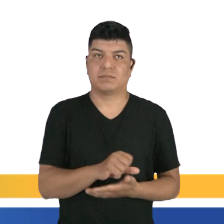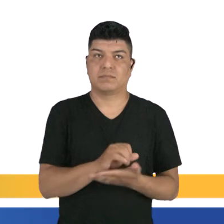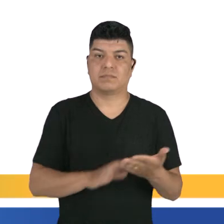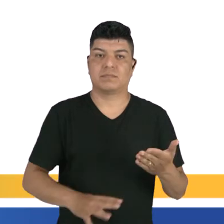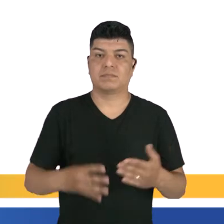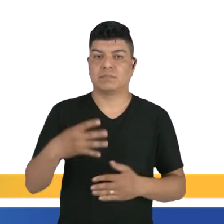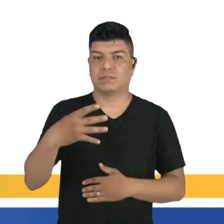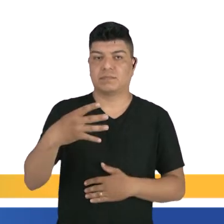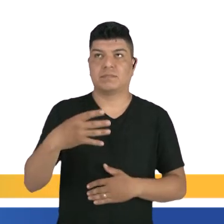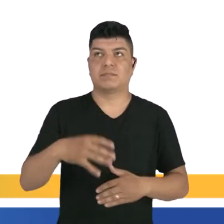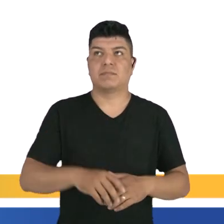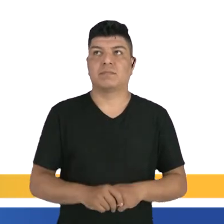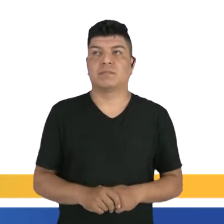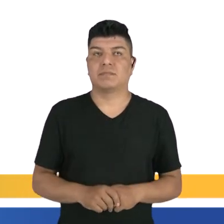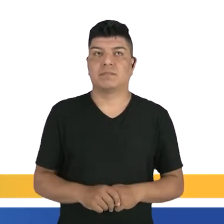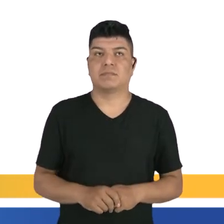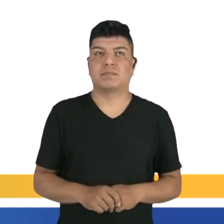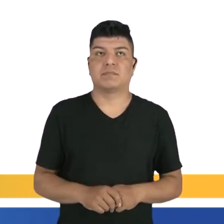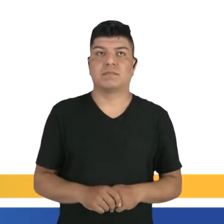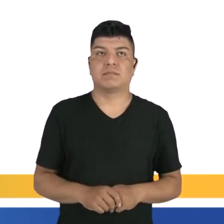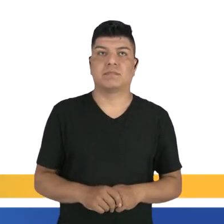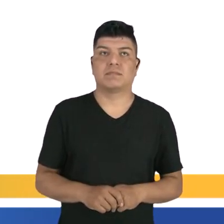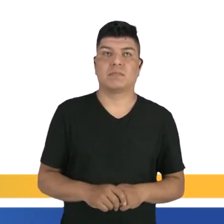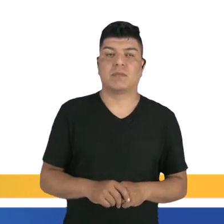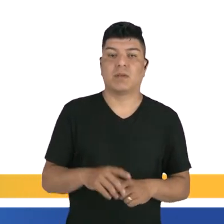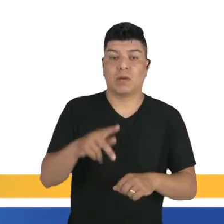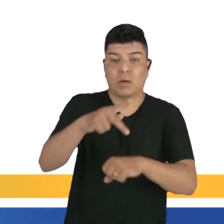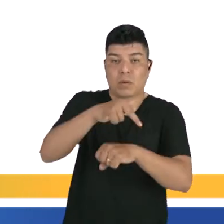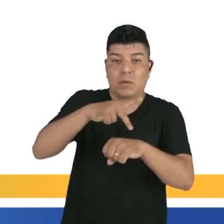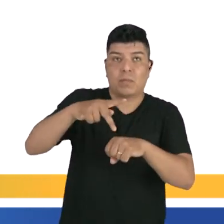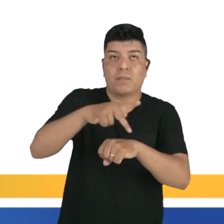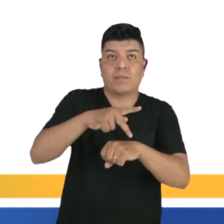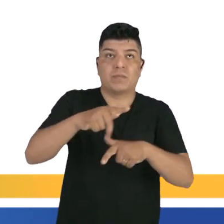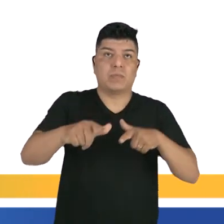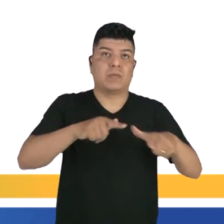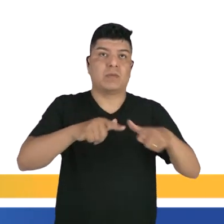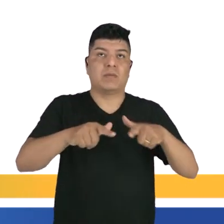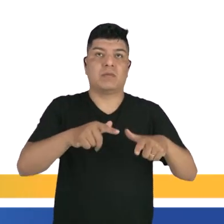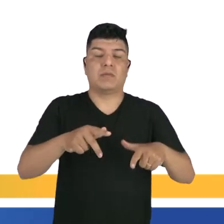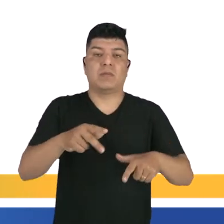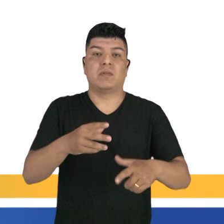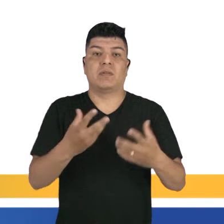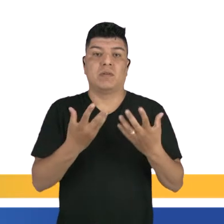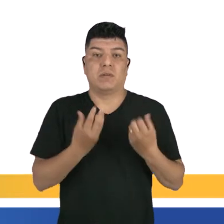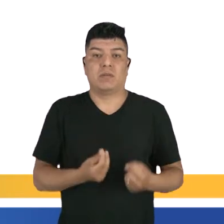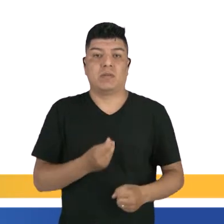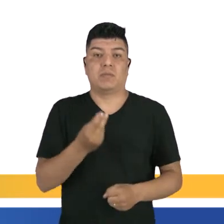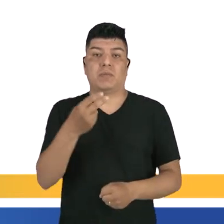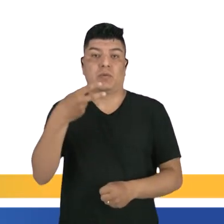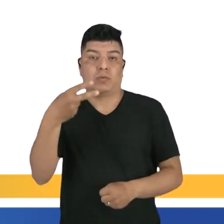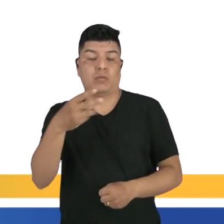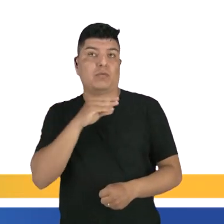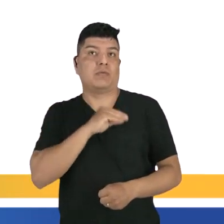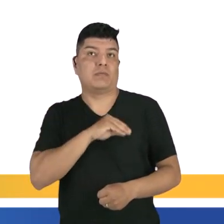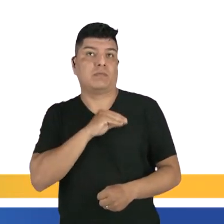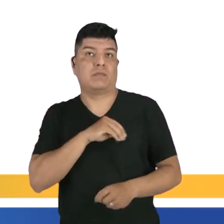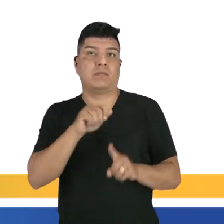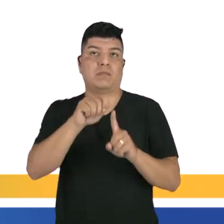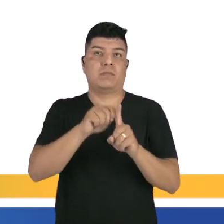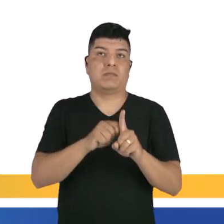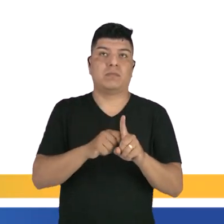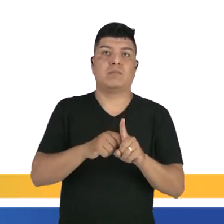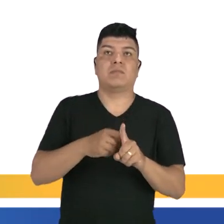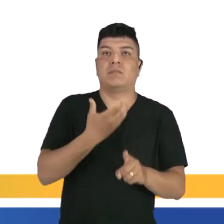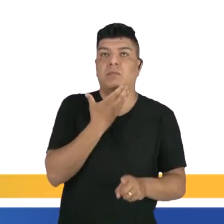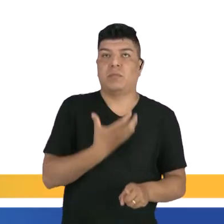Exercício 4. Enunciado. Em um certo país, os trabalhadores recebem 2 salários mínimos em dezembro. O salário normal